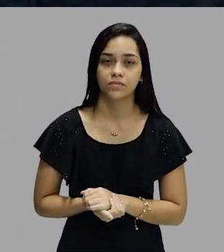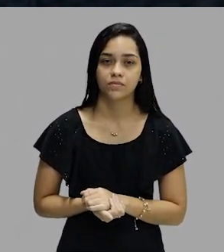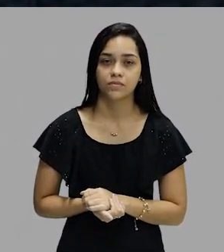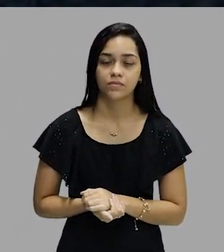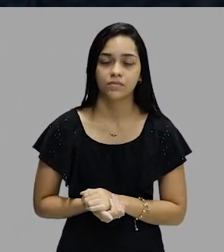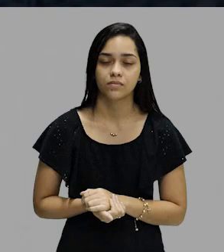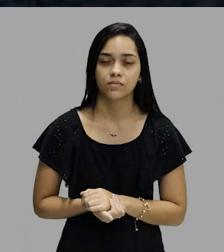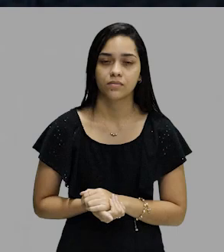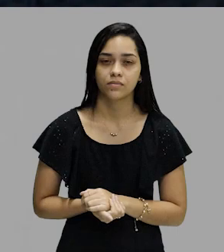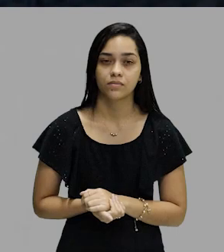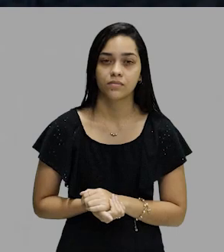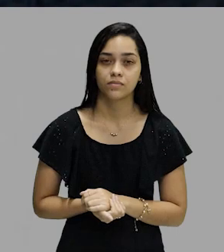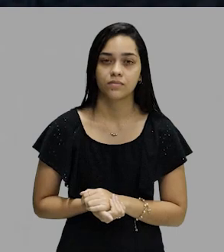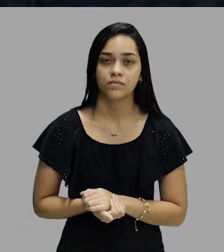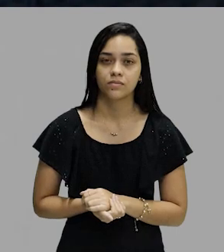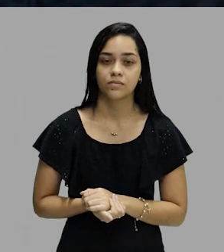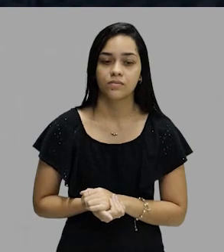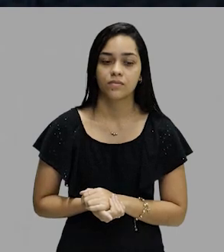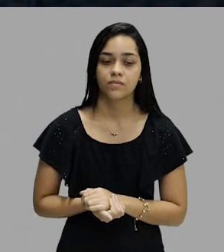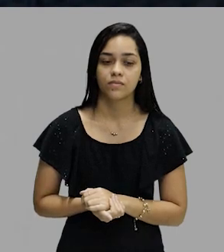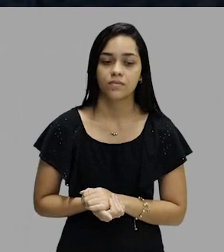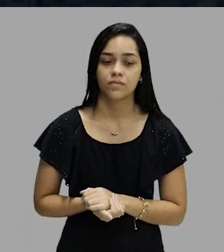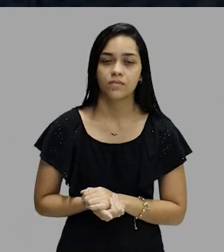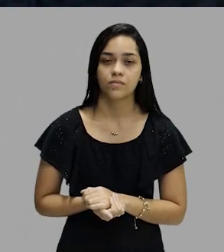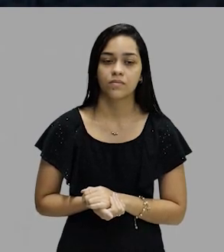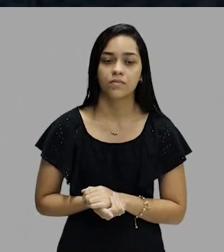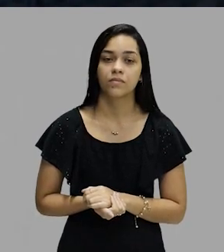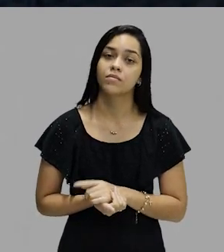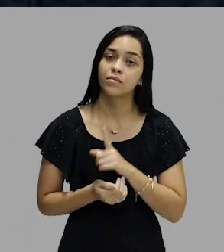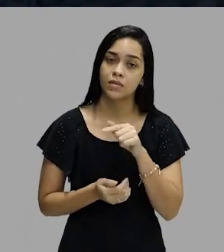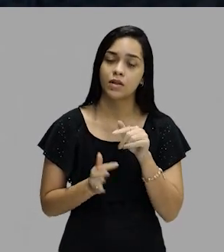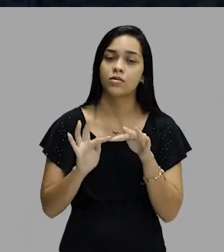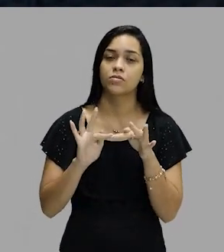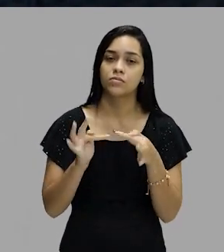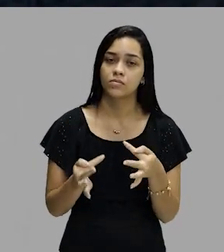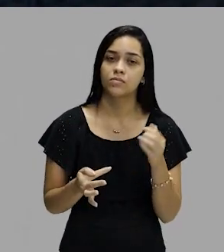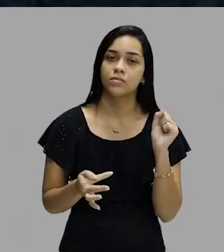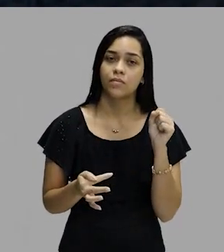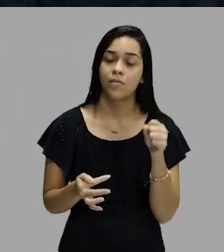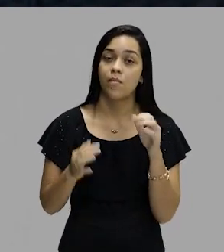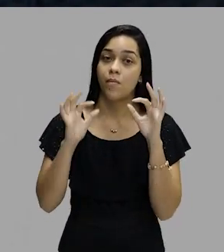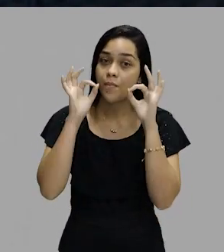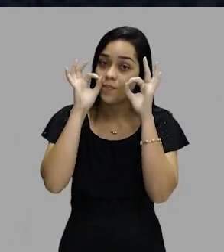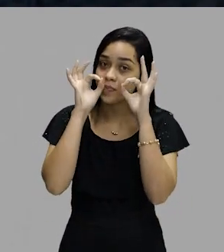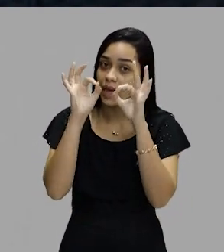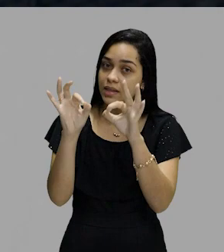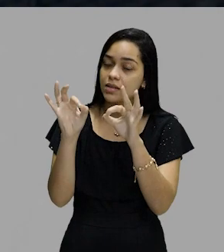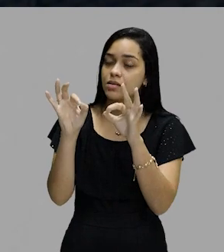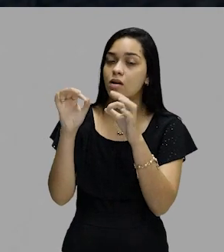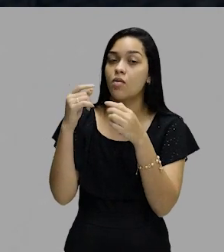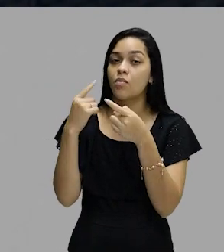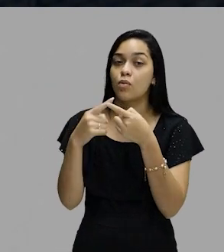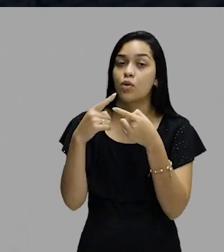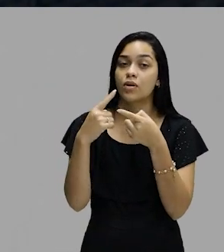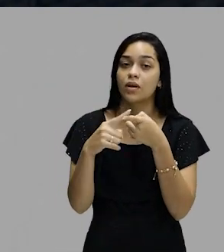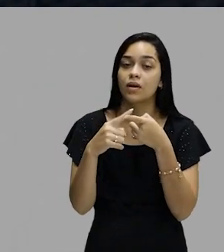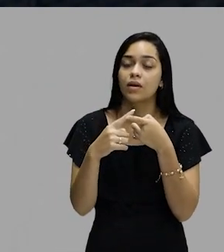vai garantir que a gente reconheça. Então, questão bem simples, ok? Presta bem atenção,